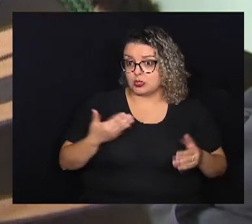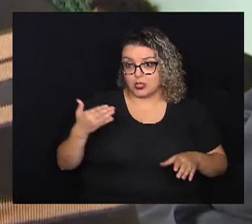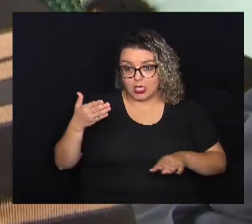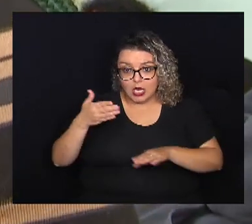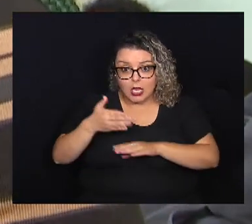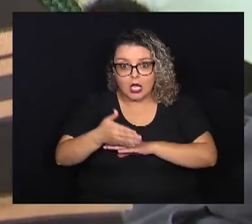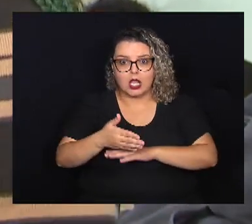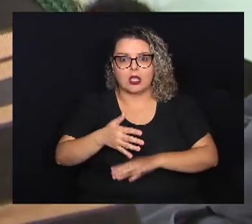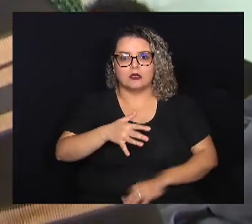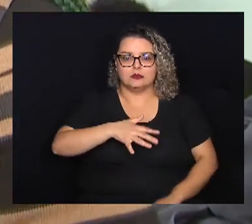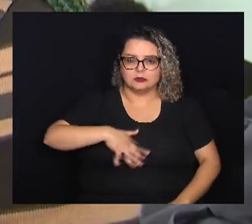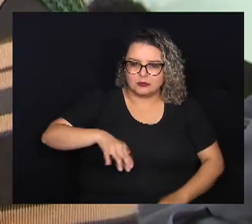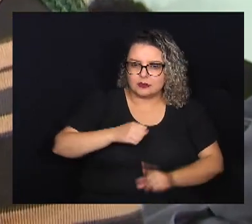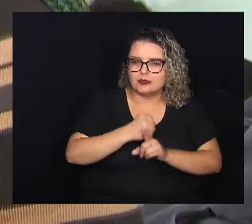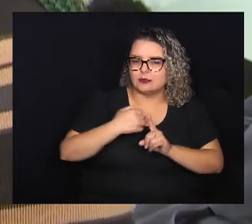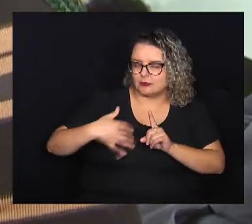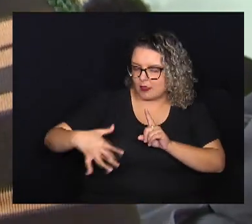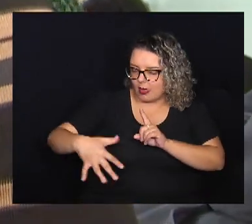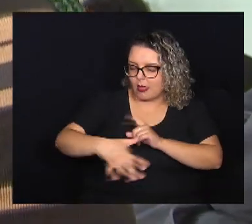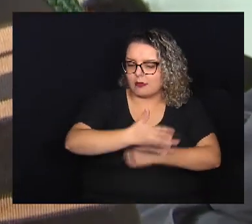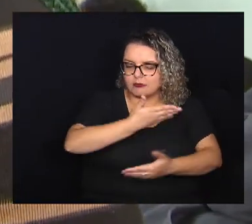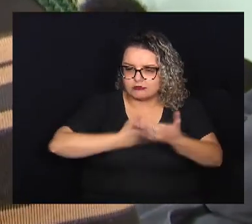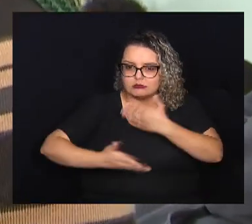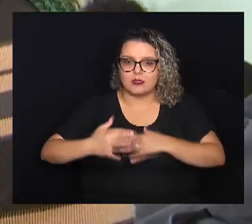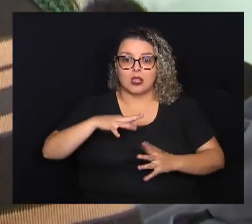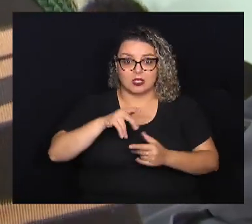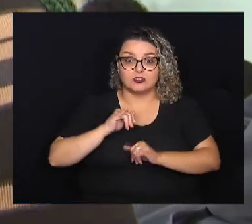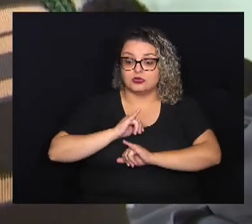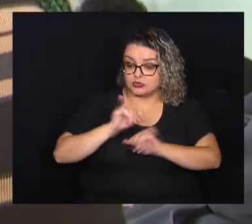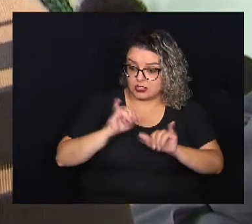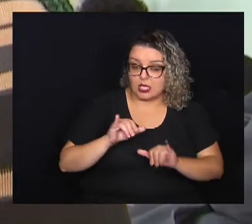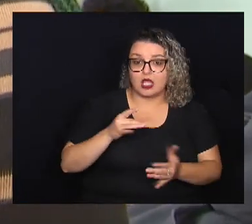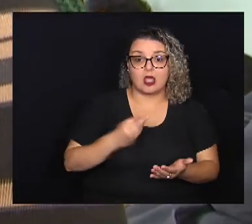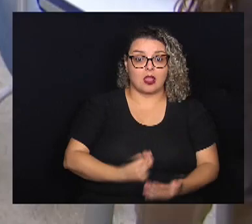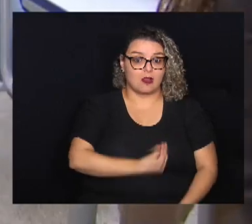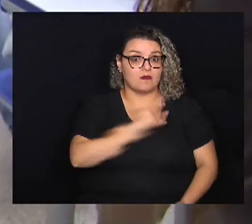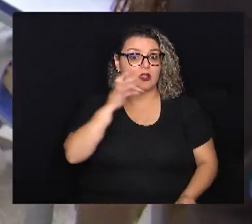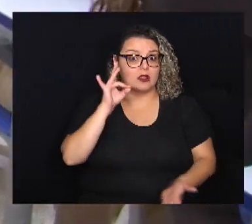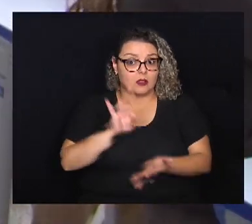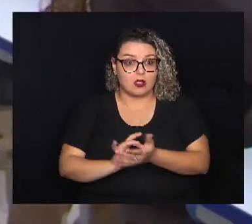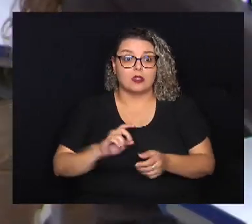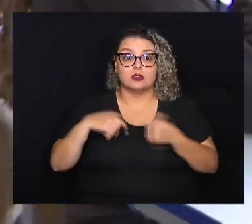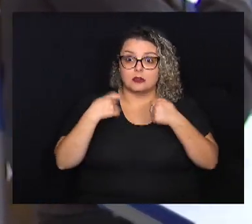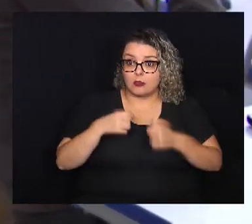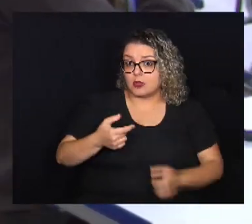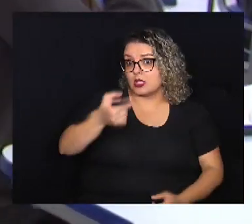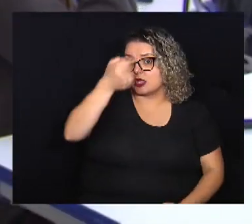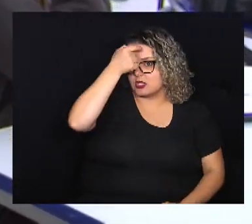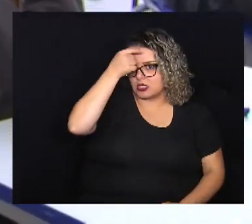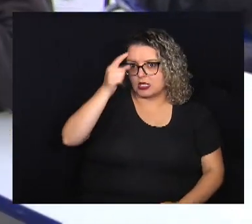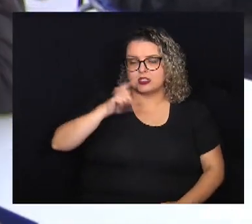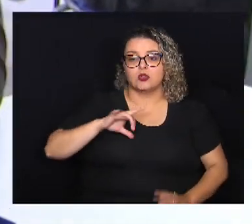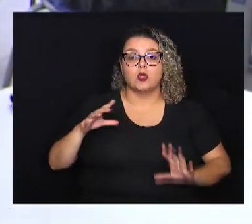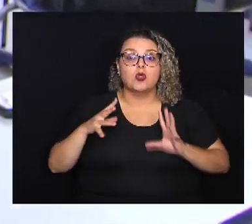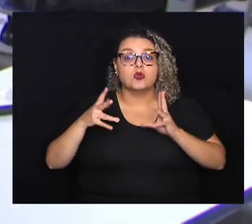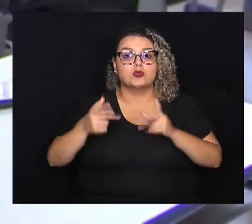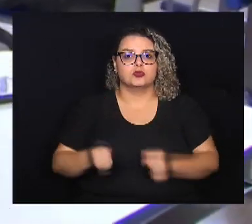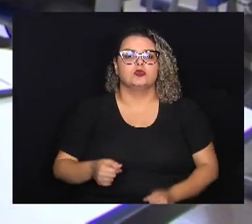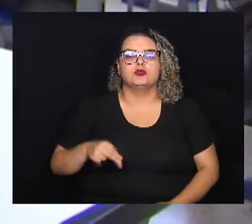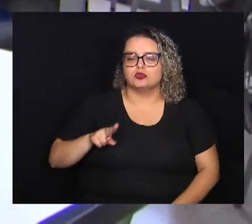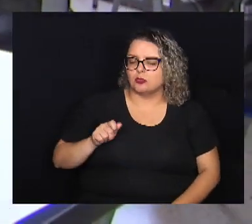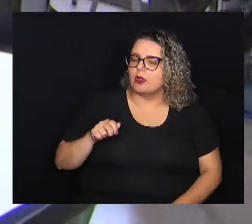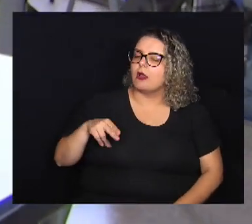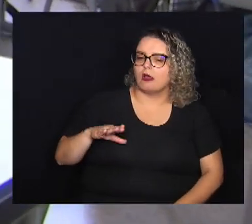mundo mais social A gente diz muito para eles que é na vida real Então eles precisam ter consciência de todas as nuances da